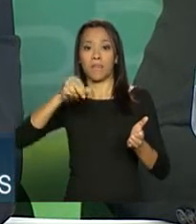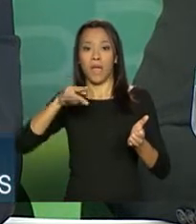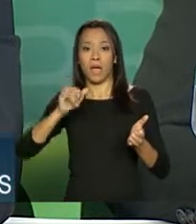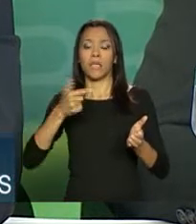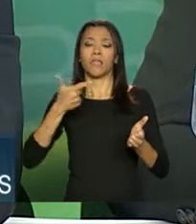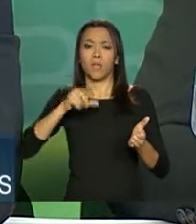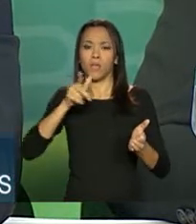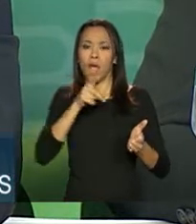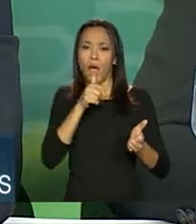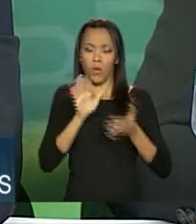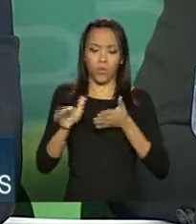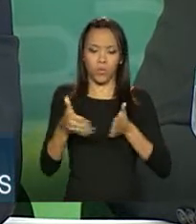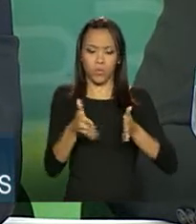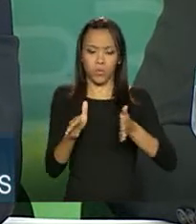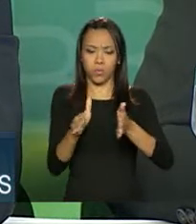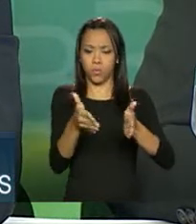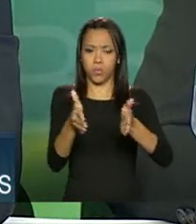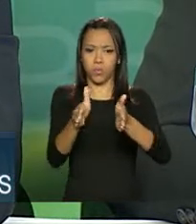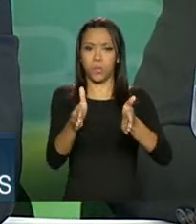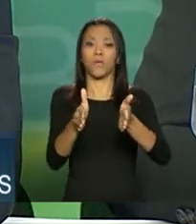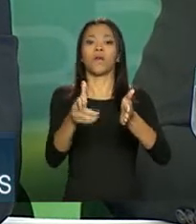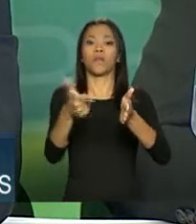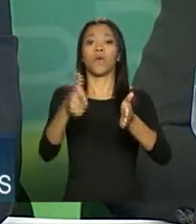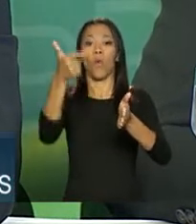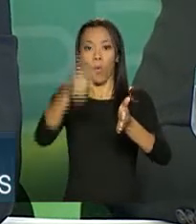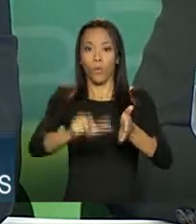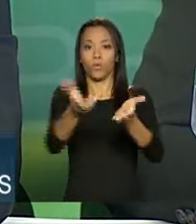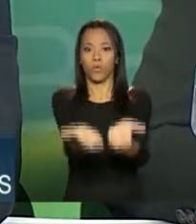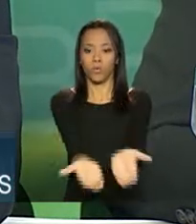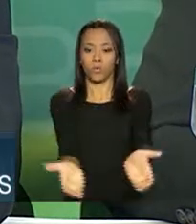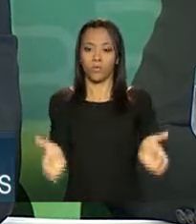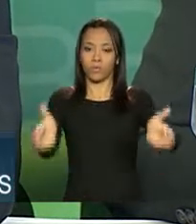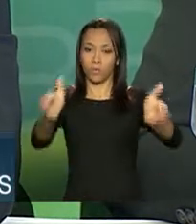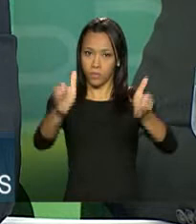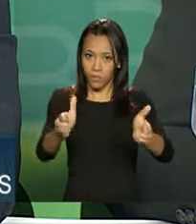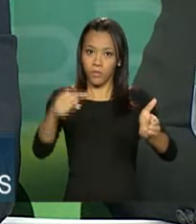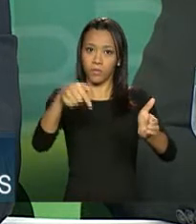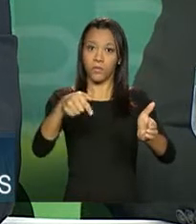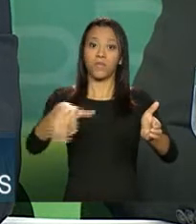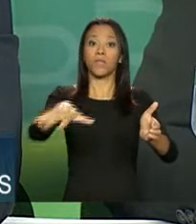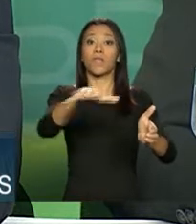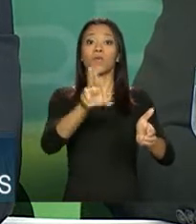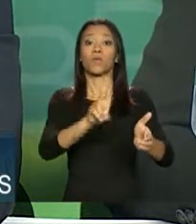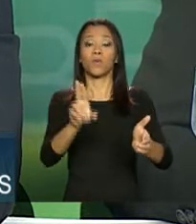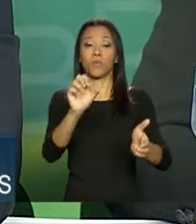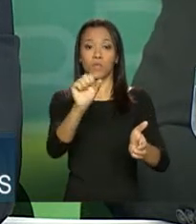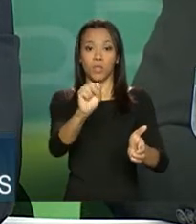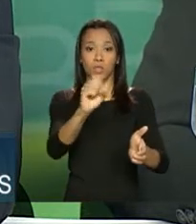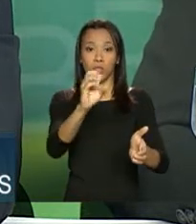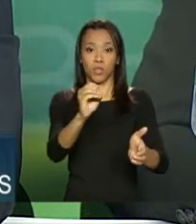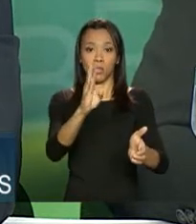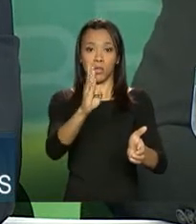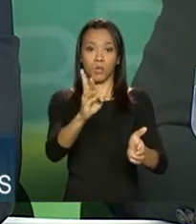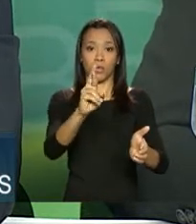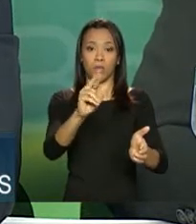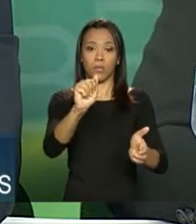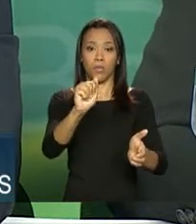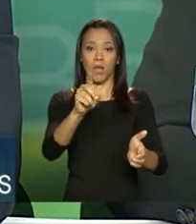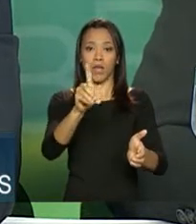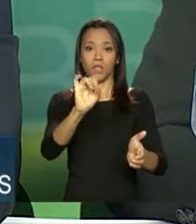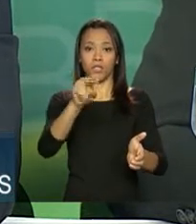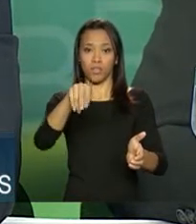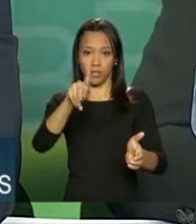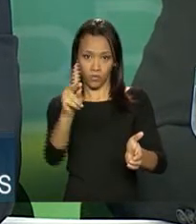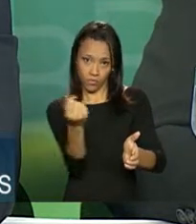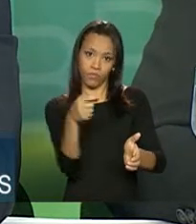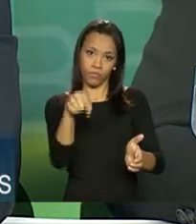média do São Francisco de médio por baixo do São Francisco reservatório de Sobradinho é através